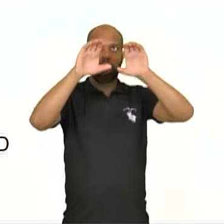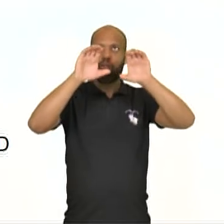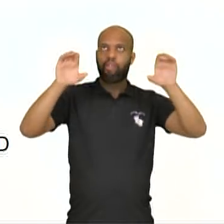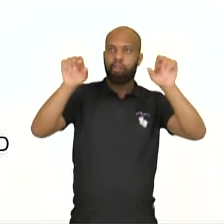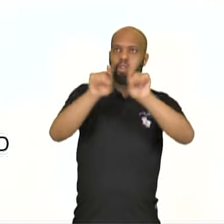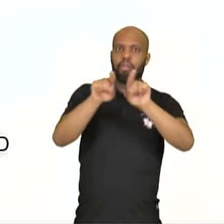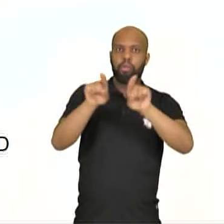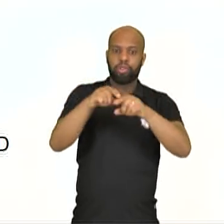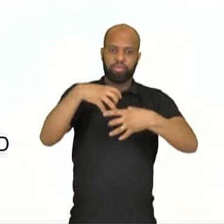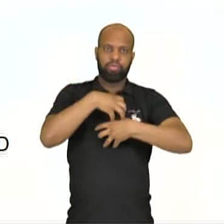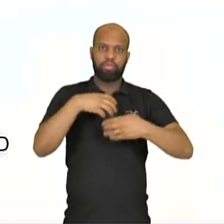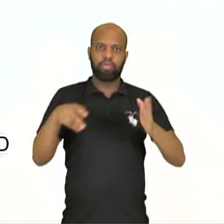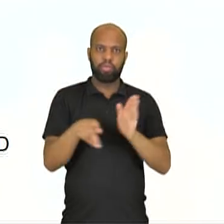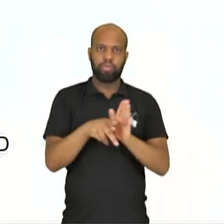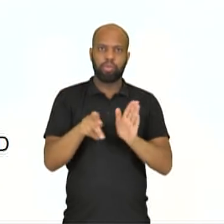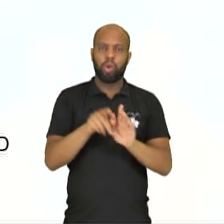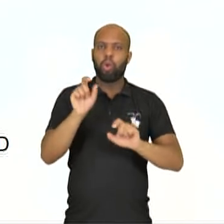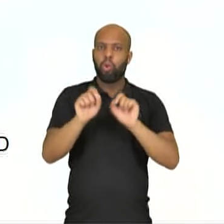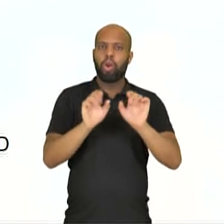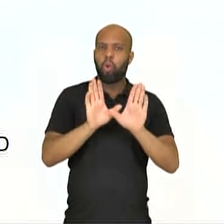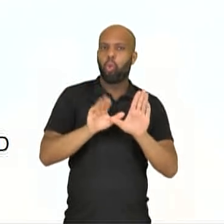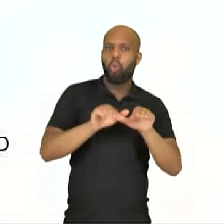aves de nuvens levadas pelo vento.